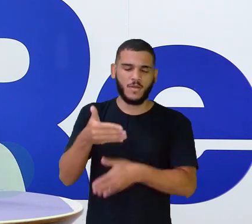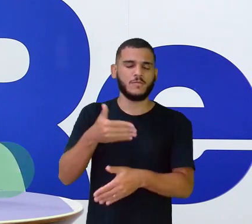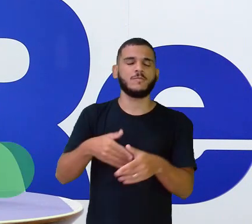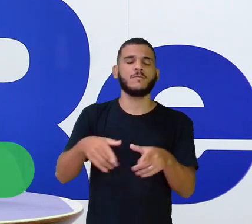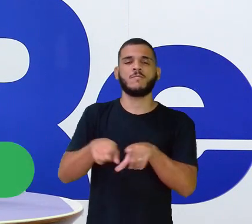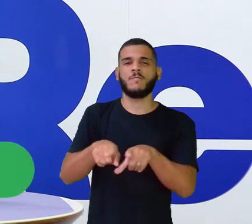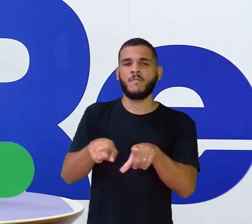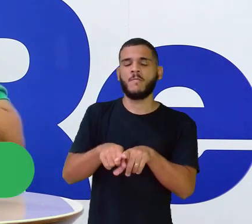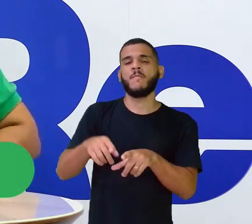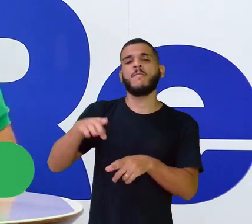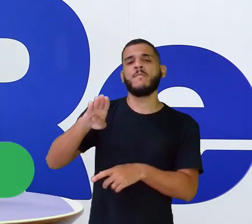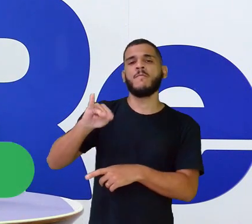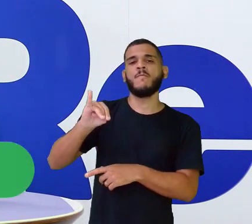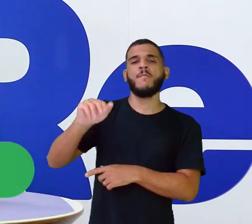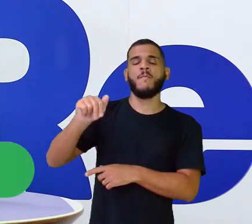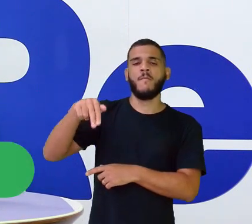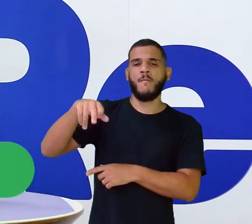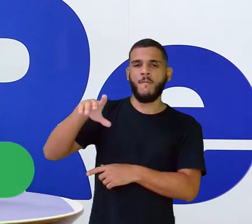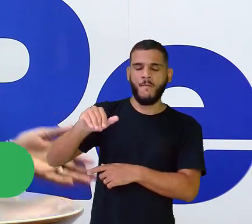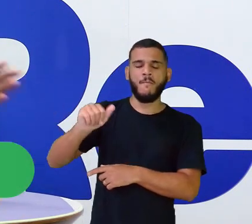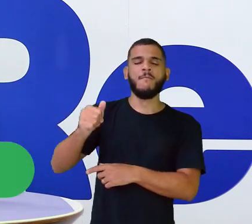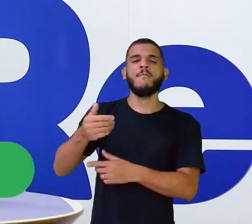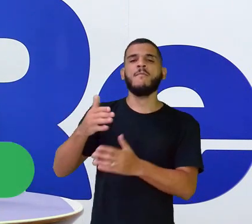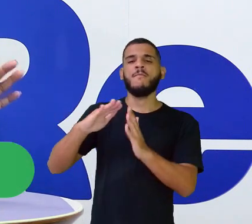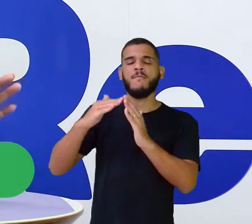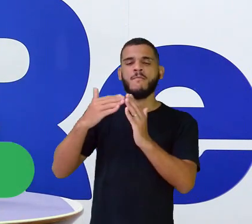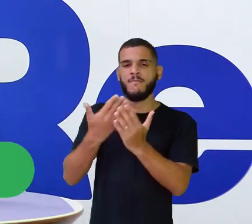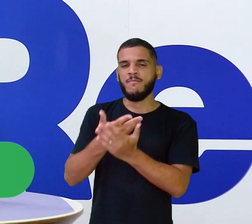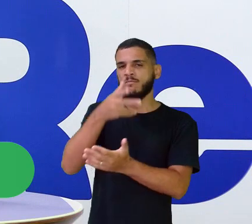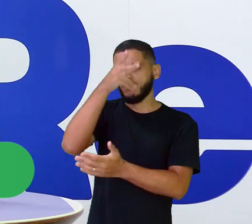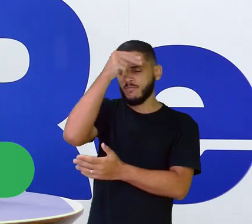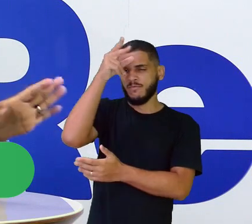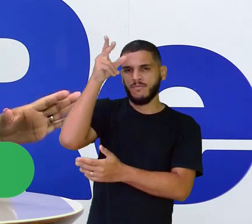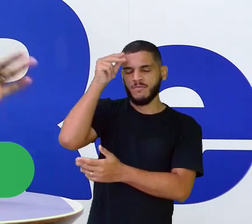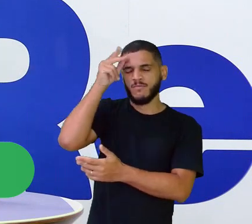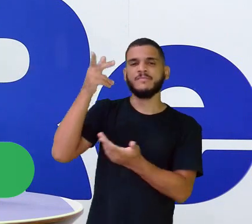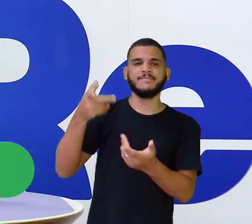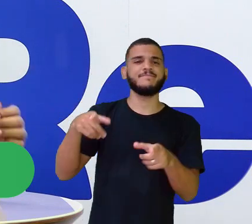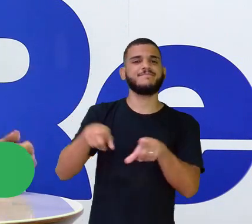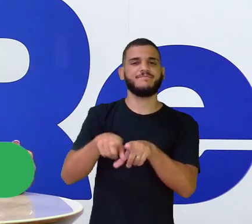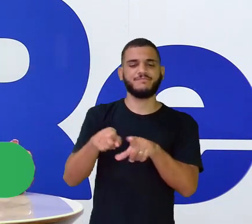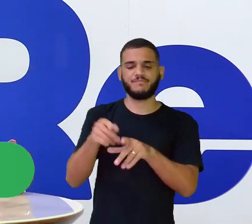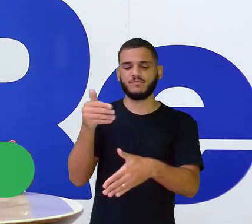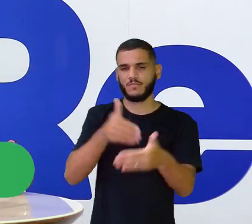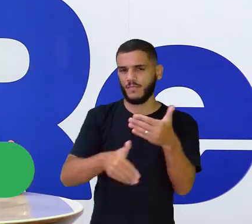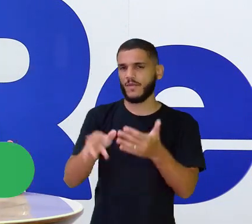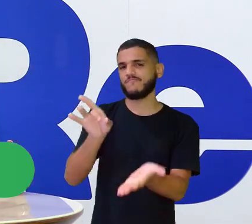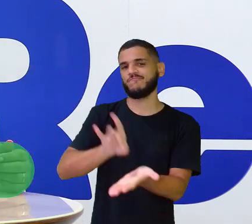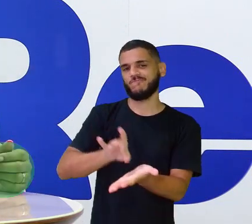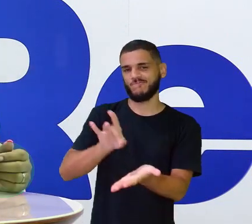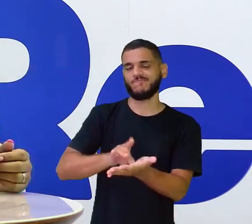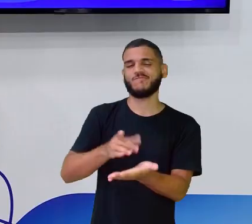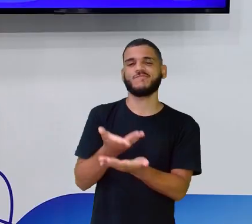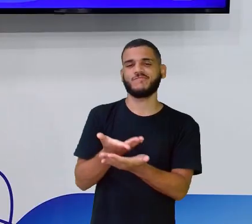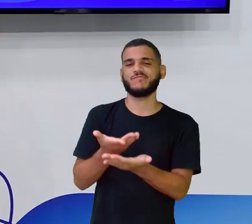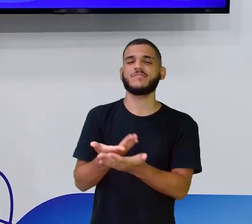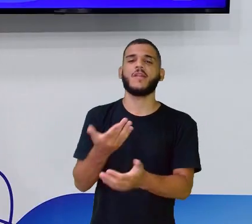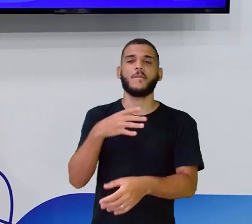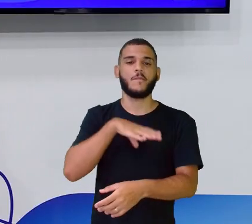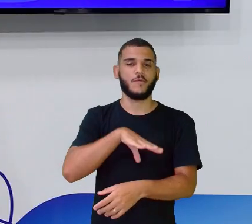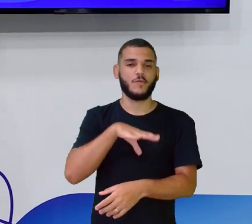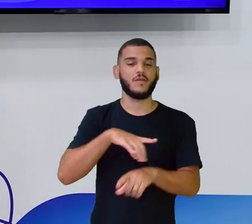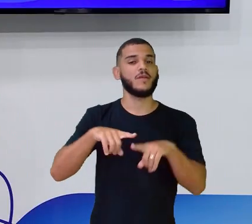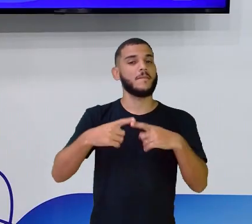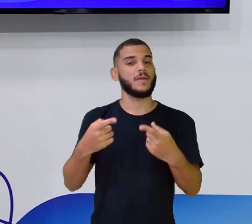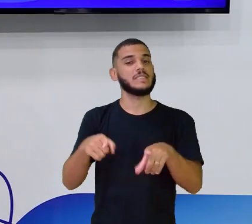Bianca, da Escola Municipal Sítio do Céu. Pedi para ela convidar os colegas e eu sei que não será diferente na aula de matemática. Que maravilhoso, um beijo